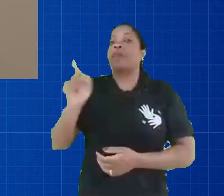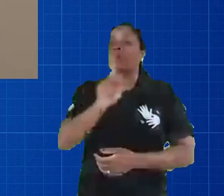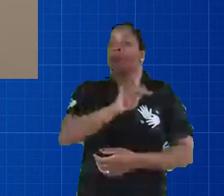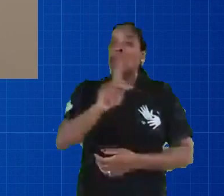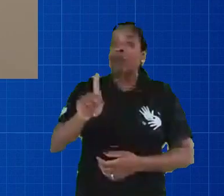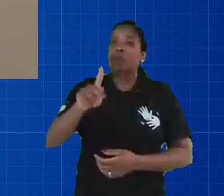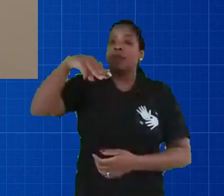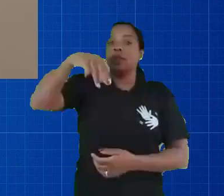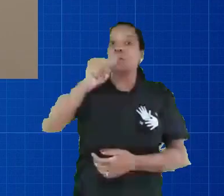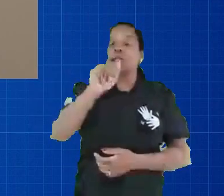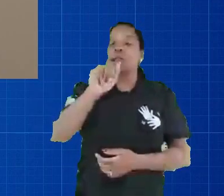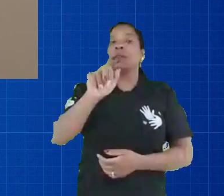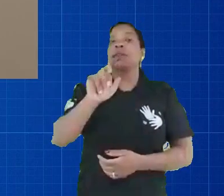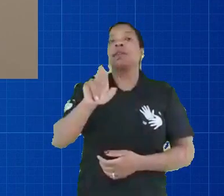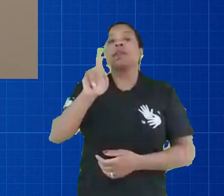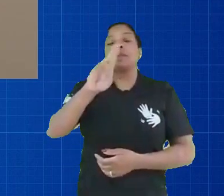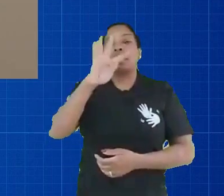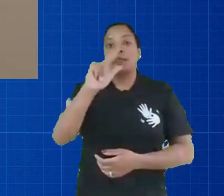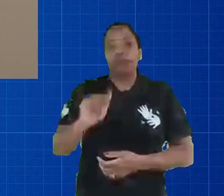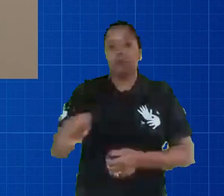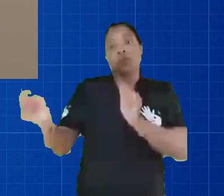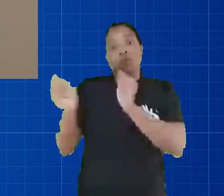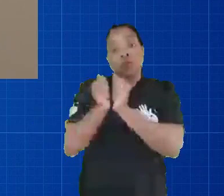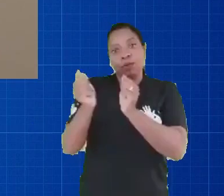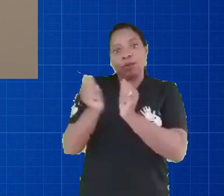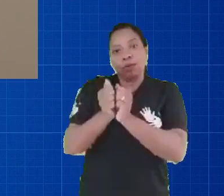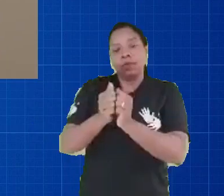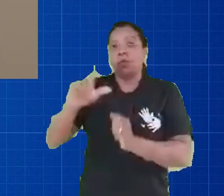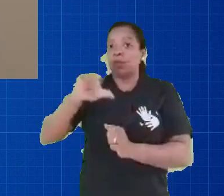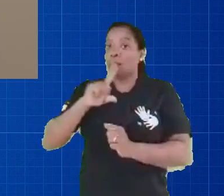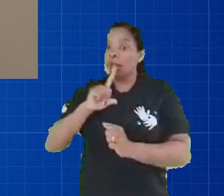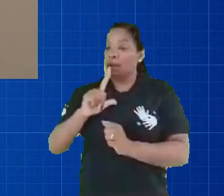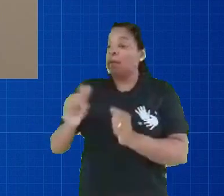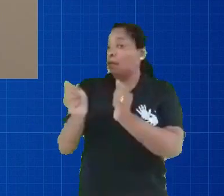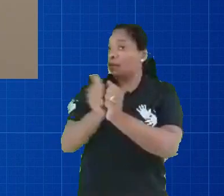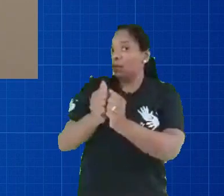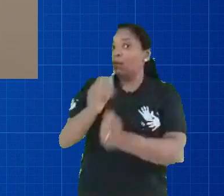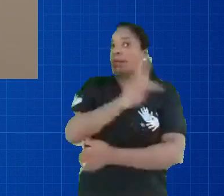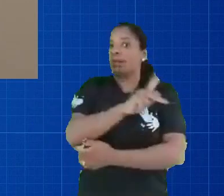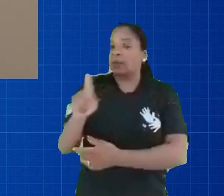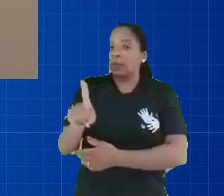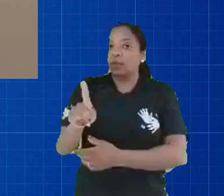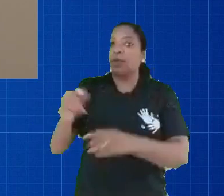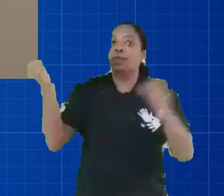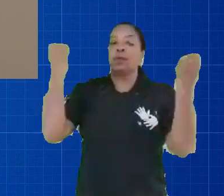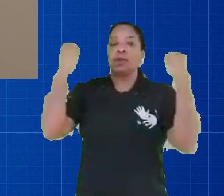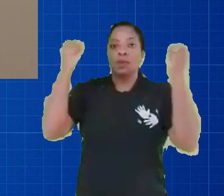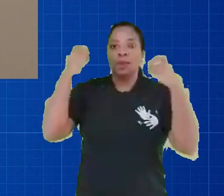com os professores da rede de educação física, que vão trabalhar com alunos de primeiro a quinto ano. E isso, ela